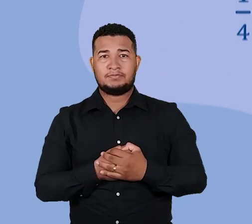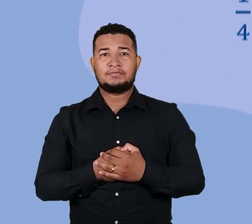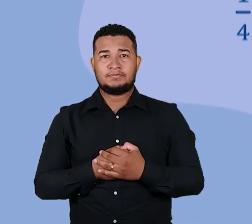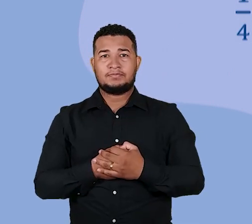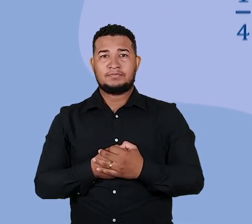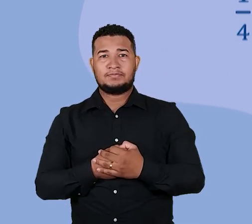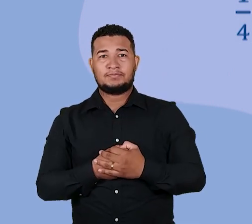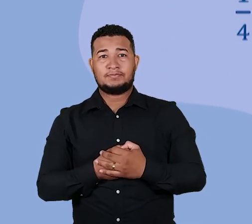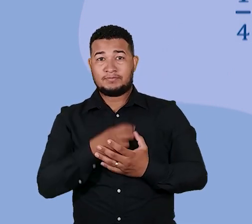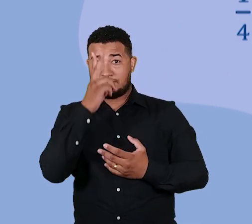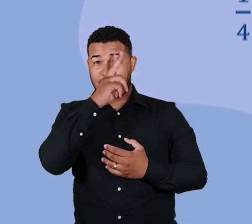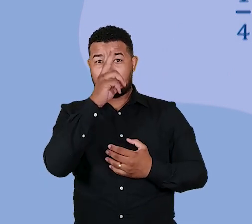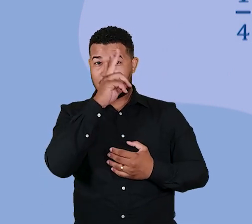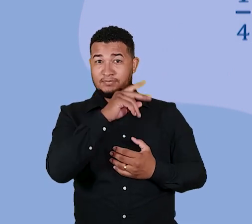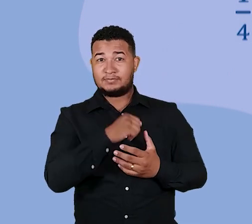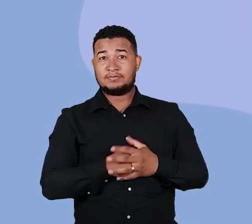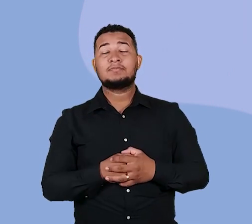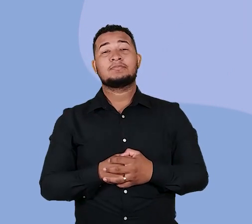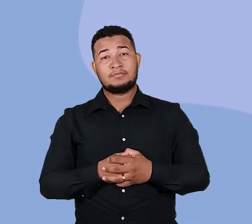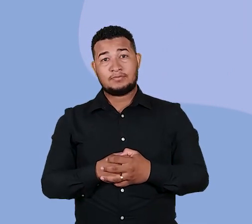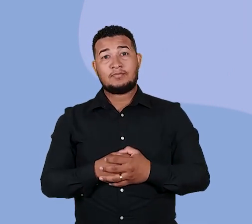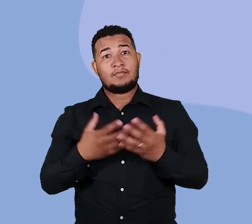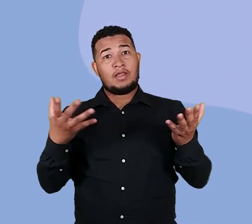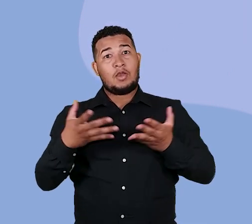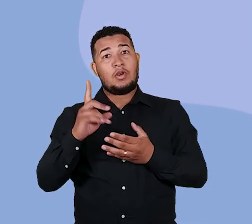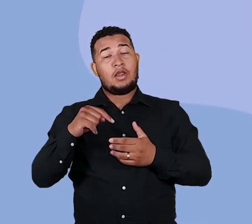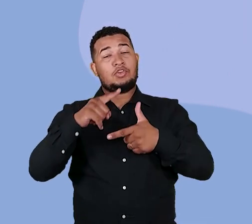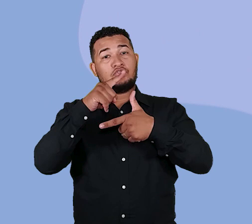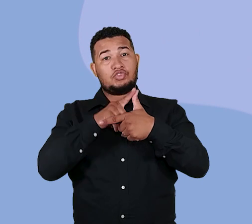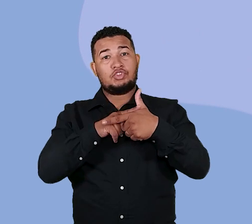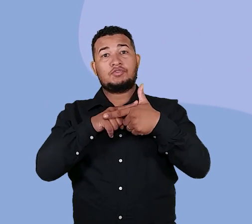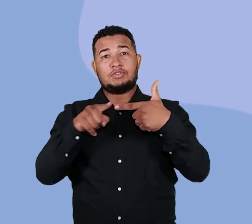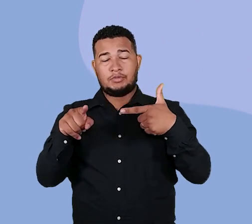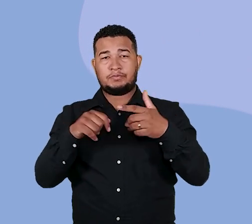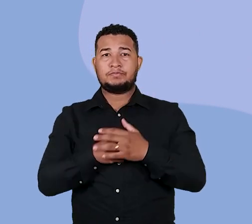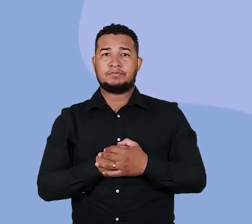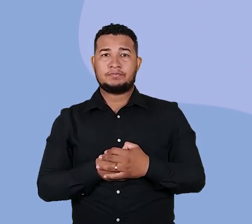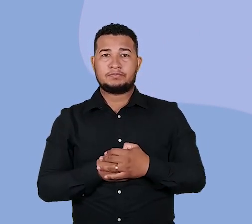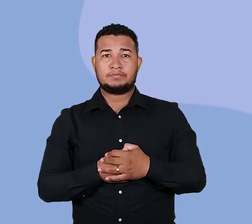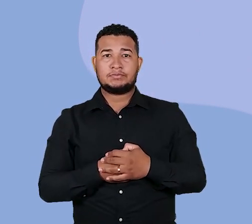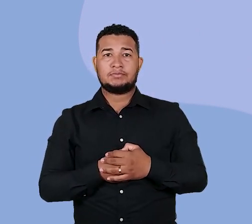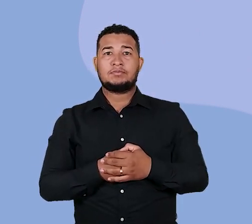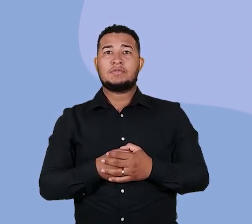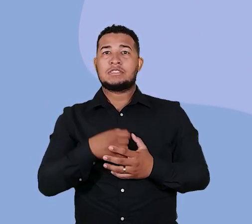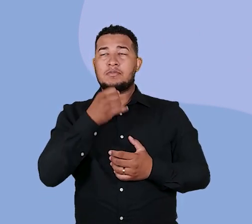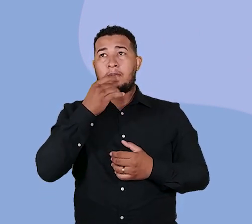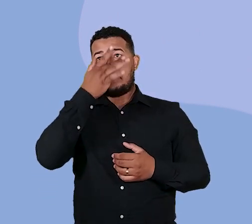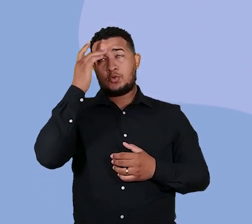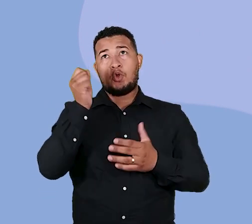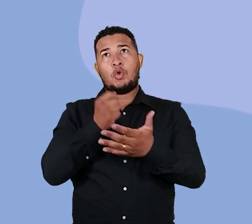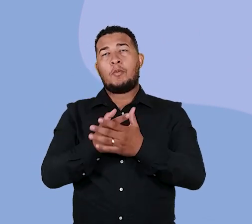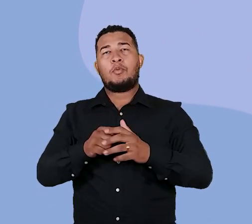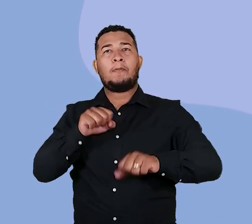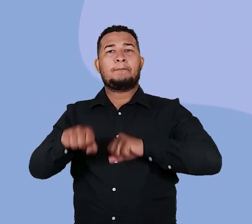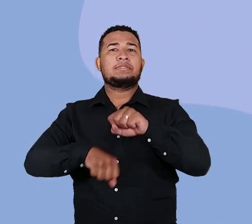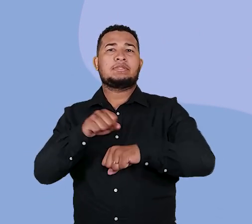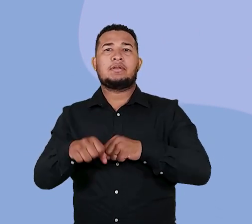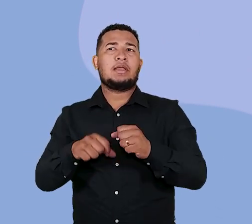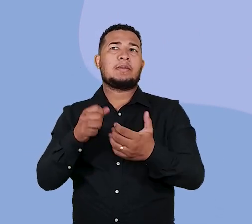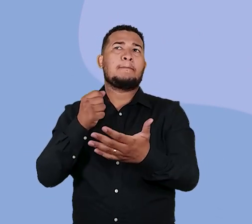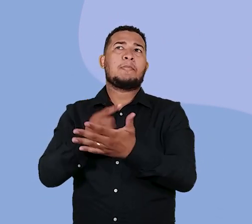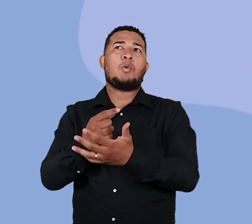1/6. Multiplicação. Lembrou? Vamos, então, agora para a divisão. Moraes comprou uma bicicleta em